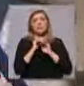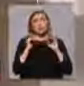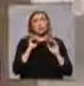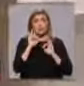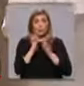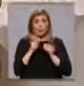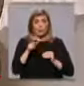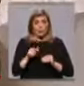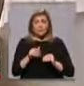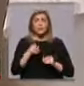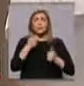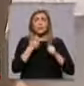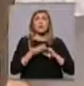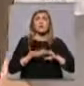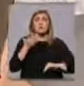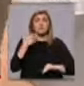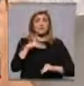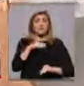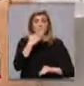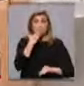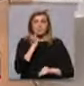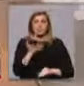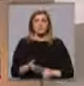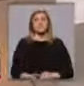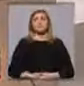ou seja mais concorrência à vista